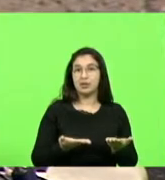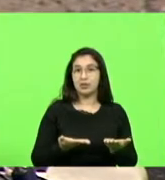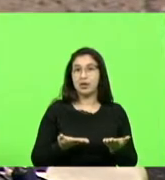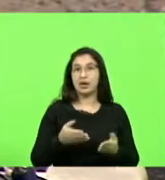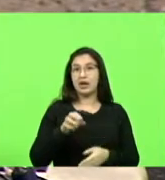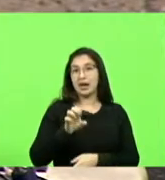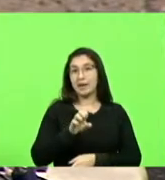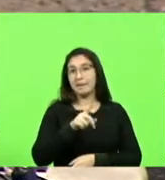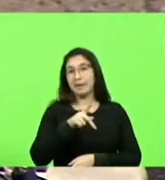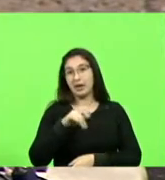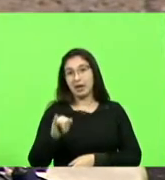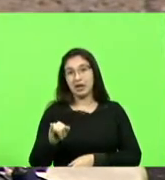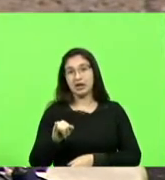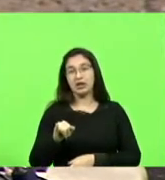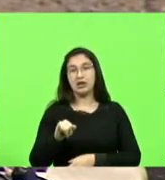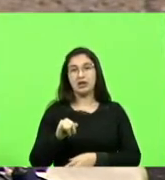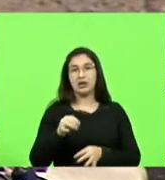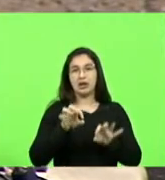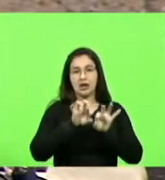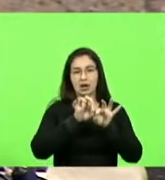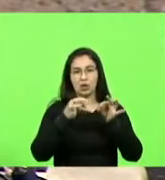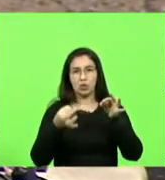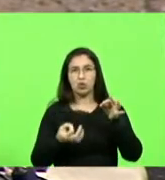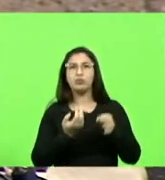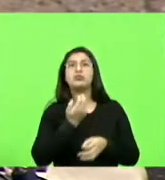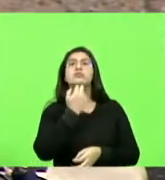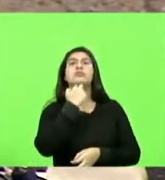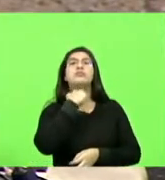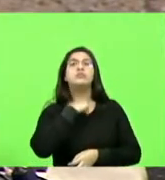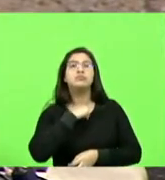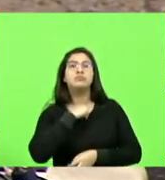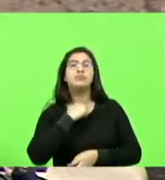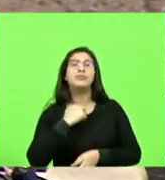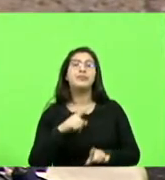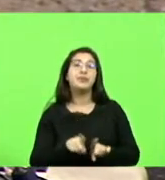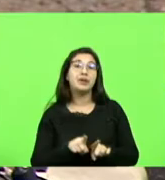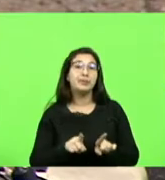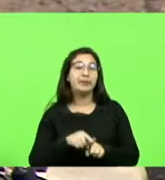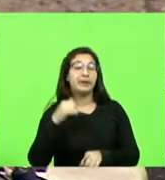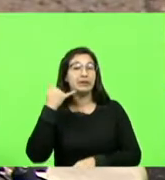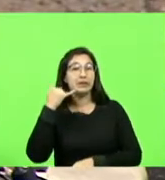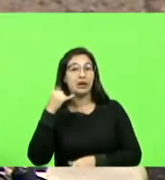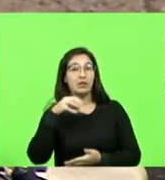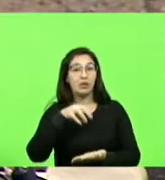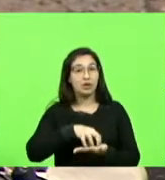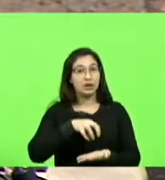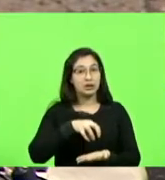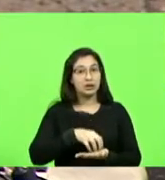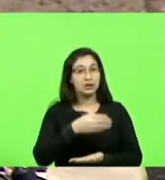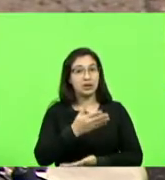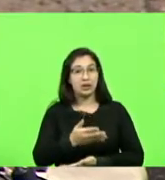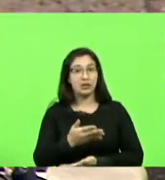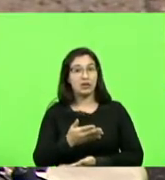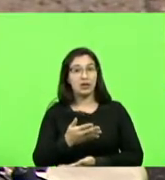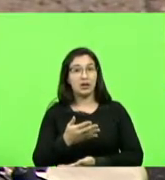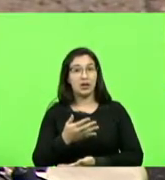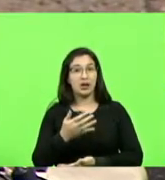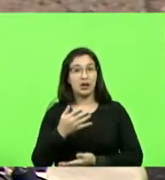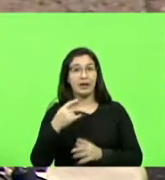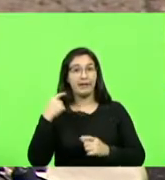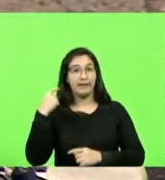EPIs, tubos orotraqueal, telefone da central não grava as